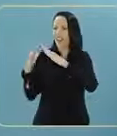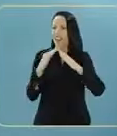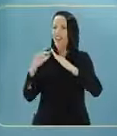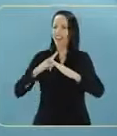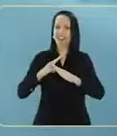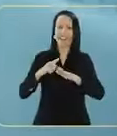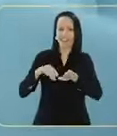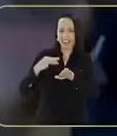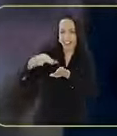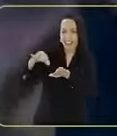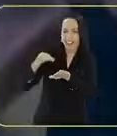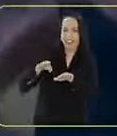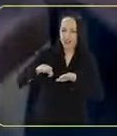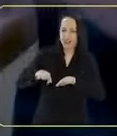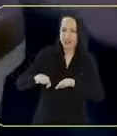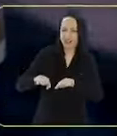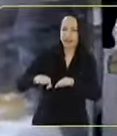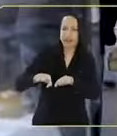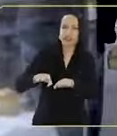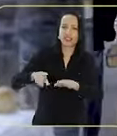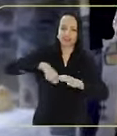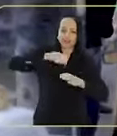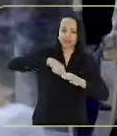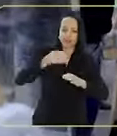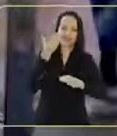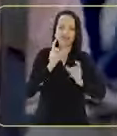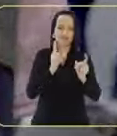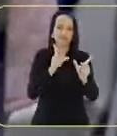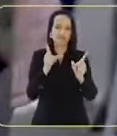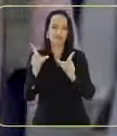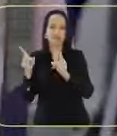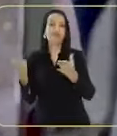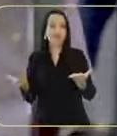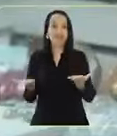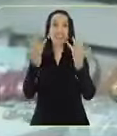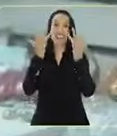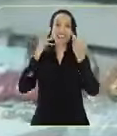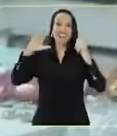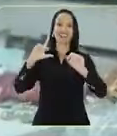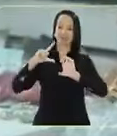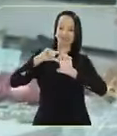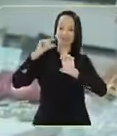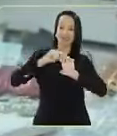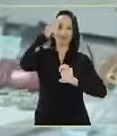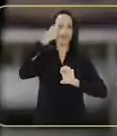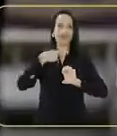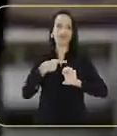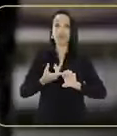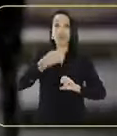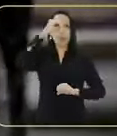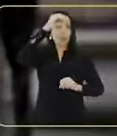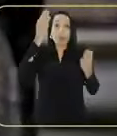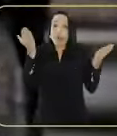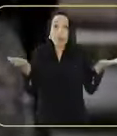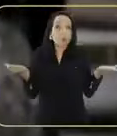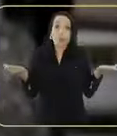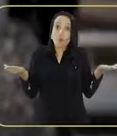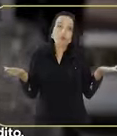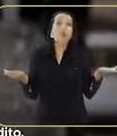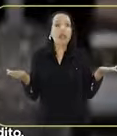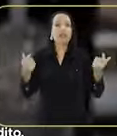que borda, costura ou faz doces para vender? Então, elas são naturalmente empreendedoras e provavelmente nem